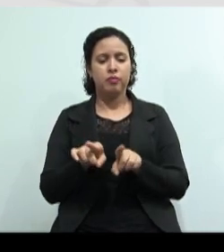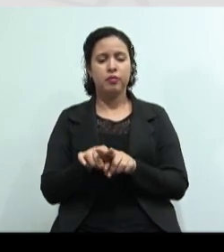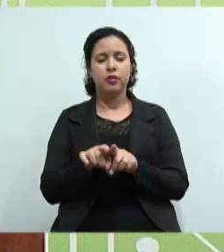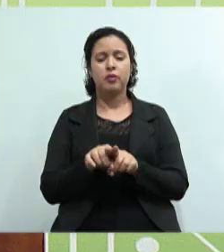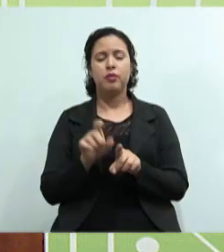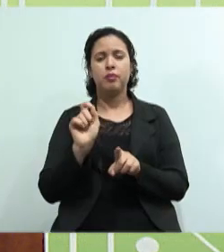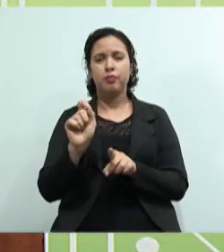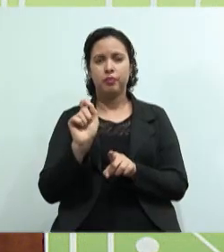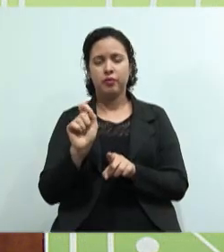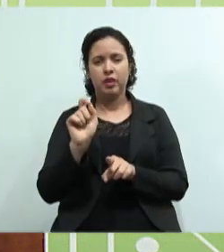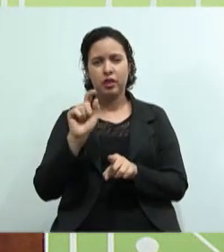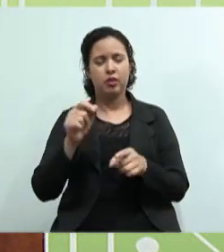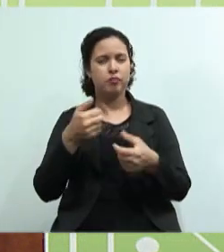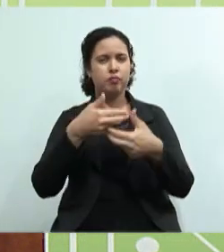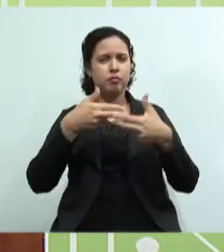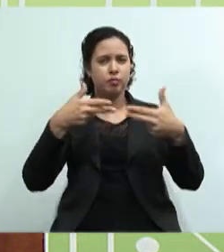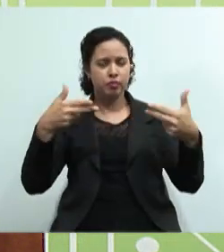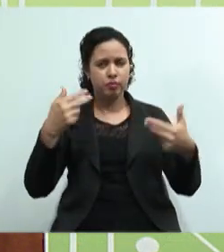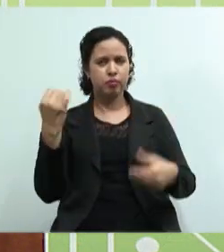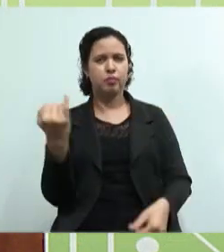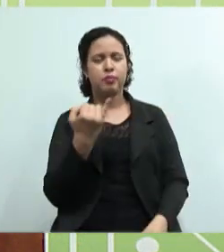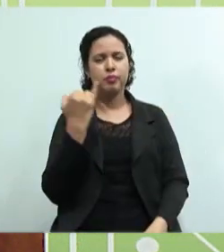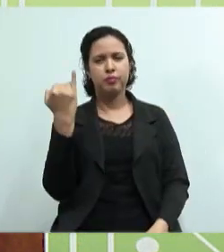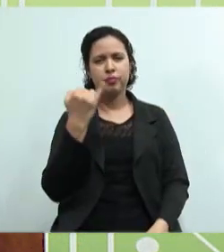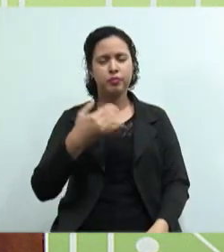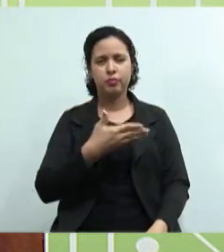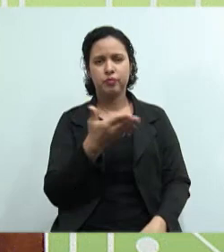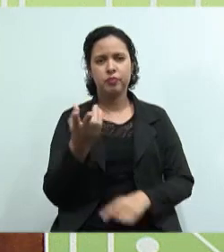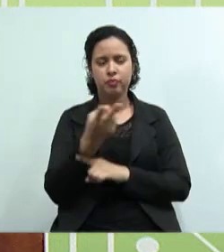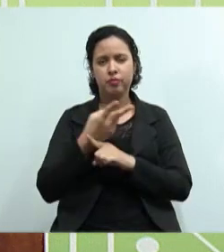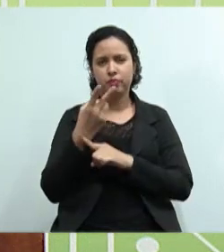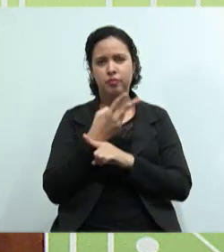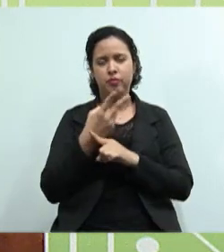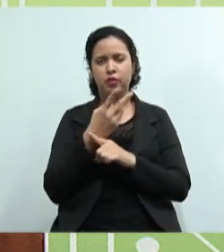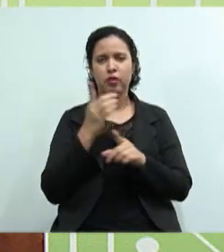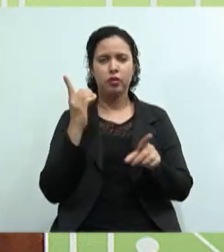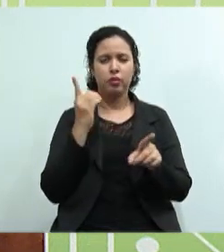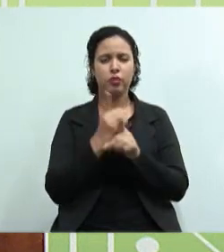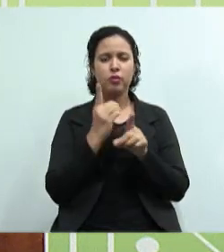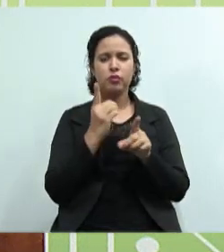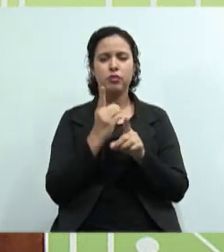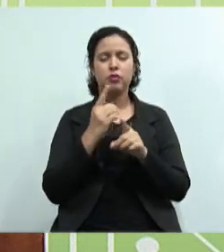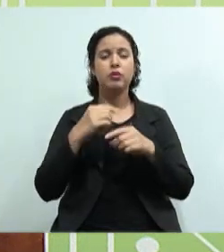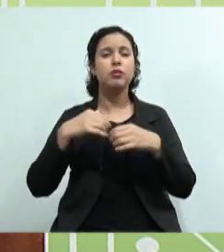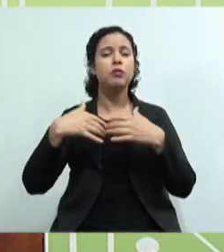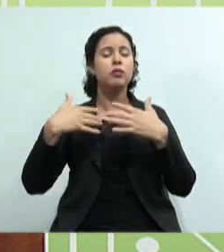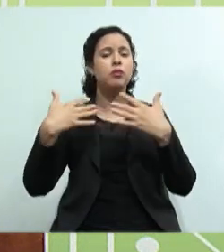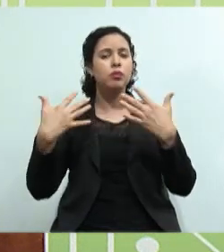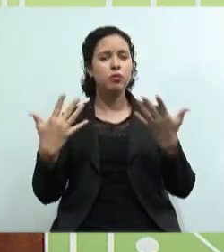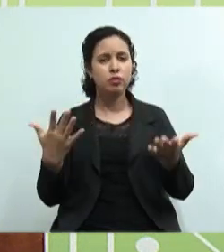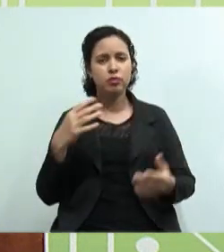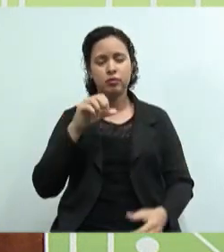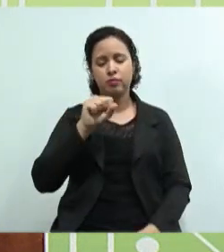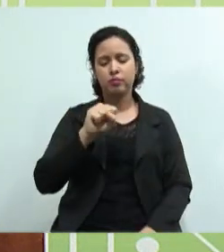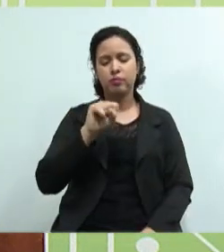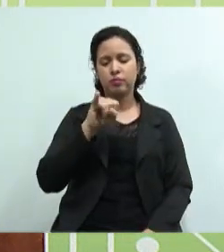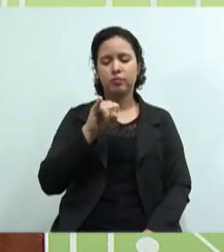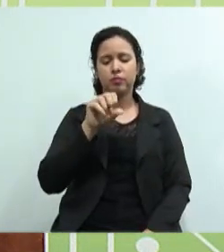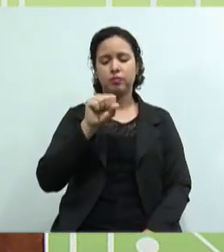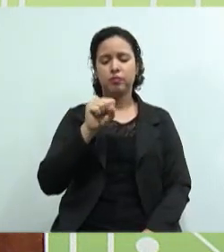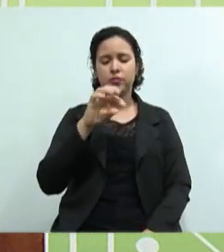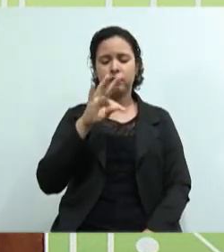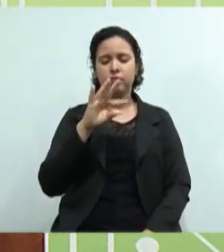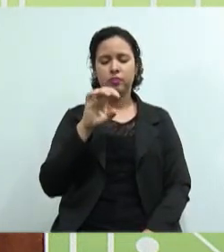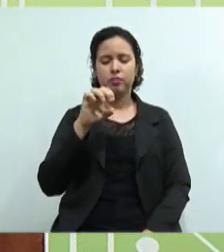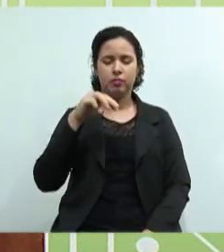aqui comigo, alunos, são fatores relevantes que você vai buscar identificar qual o sistema, qual a metodologia de